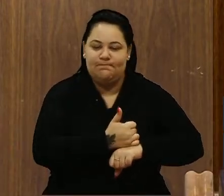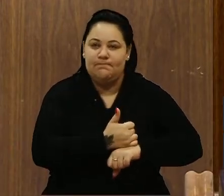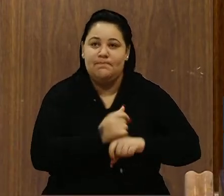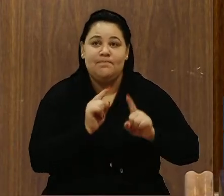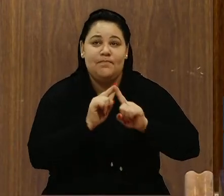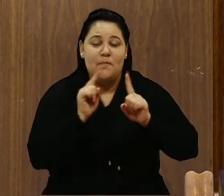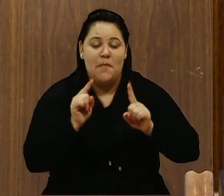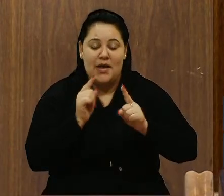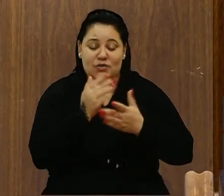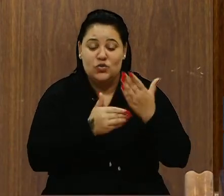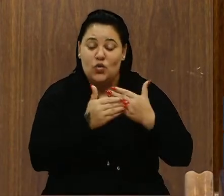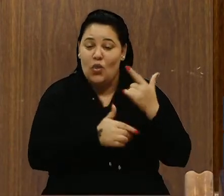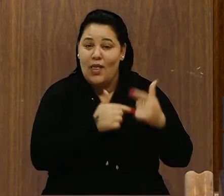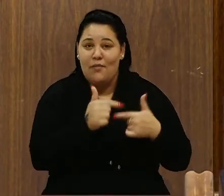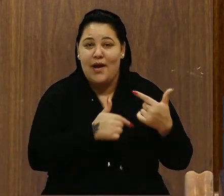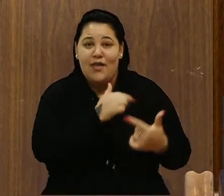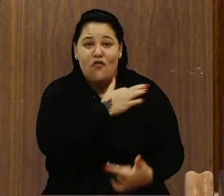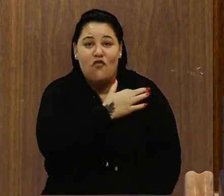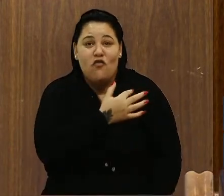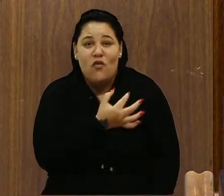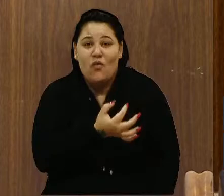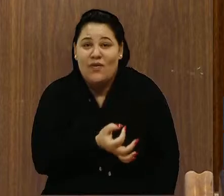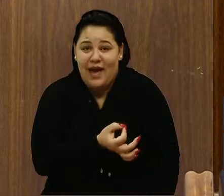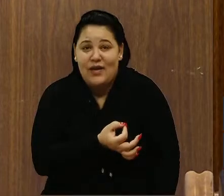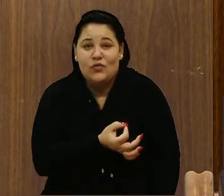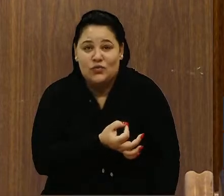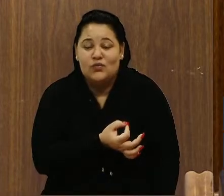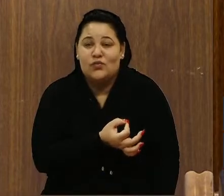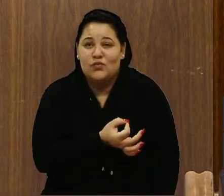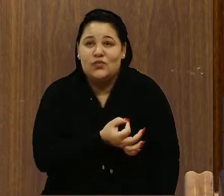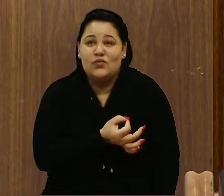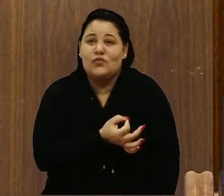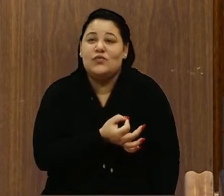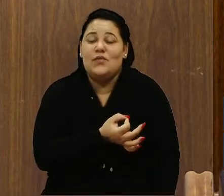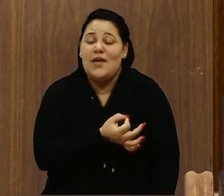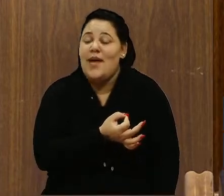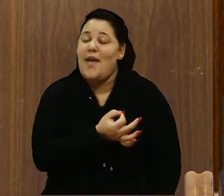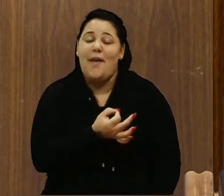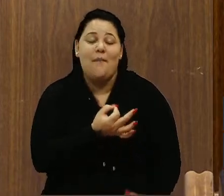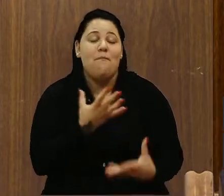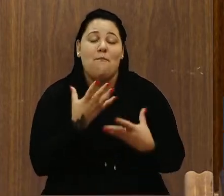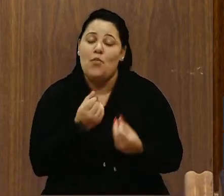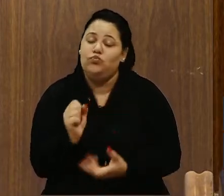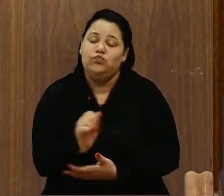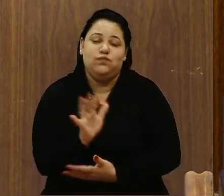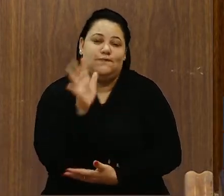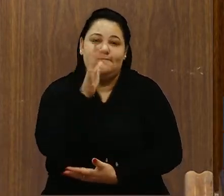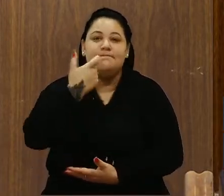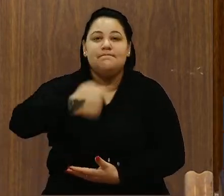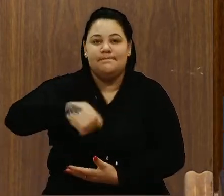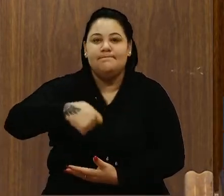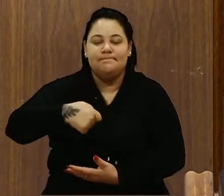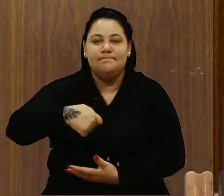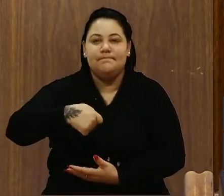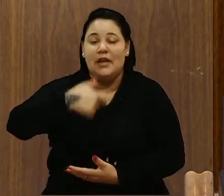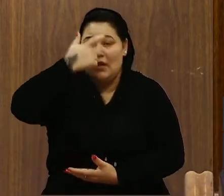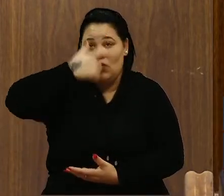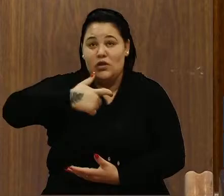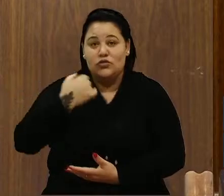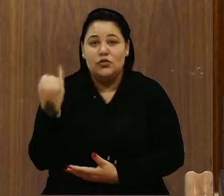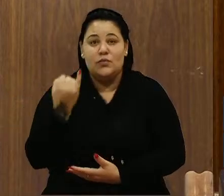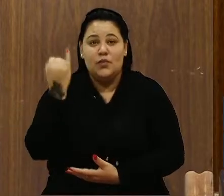trabalho voluntário é além do Estado e deve ser valorizado. Acho bem importante